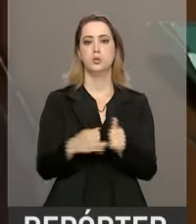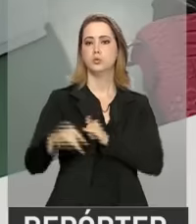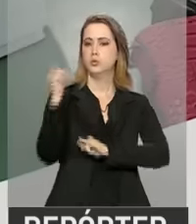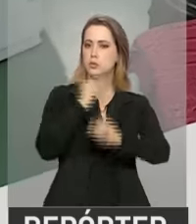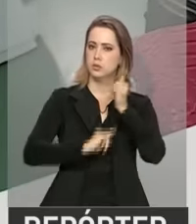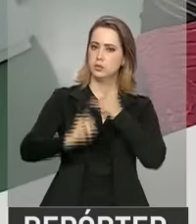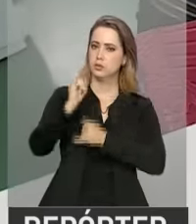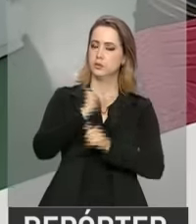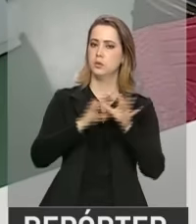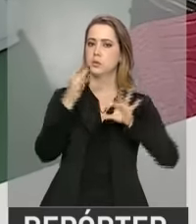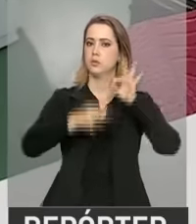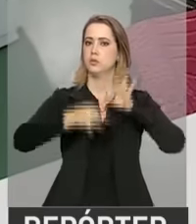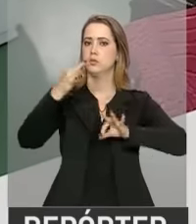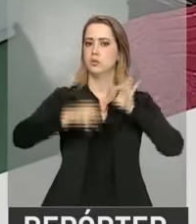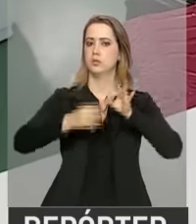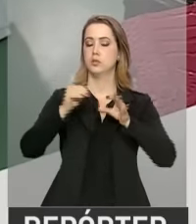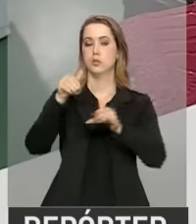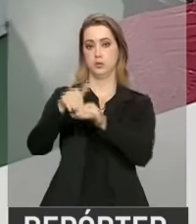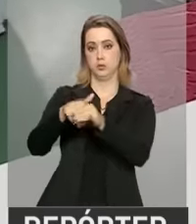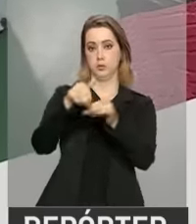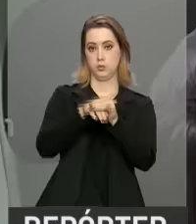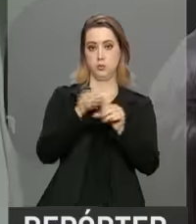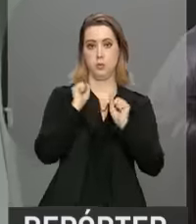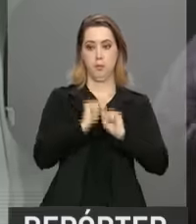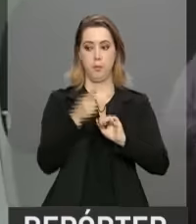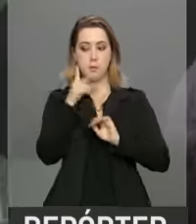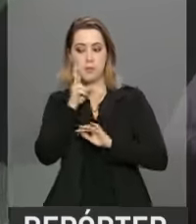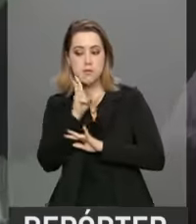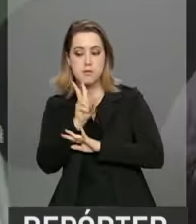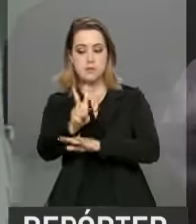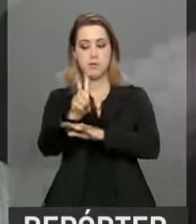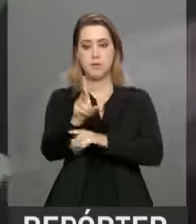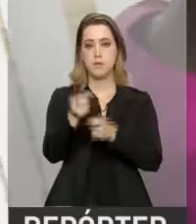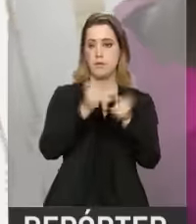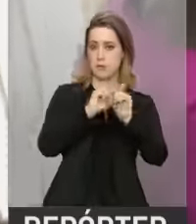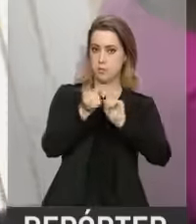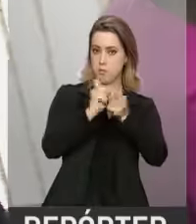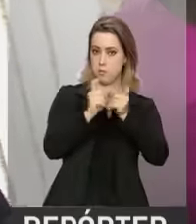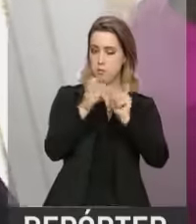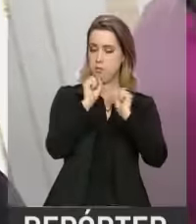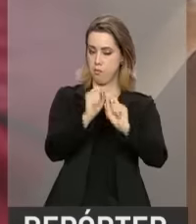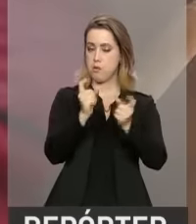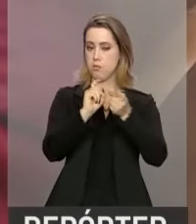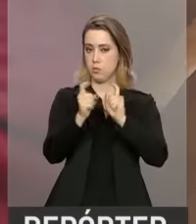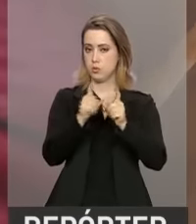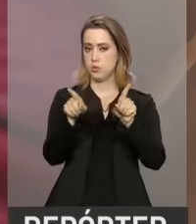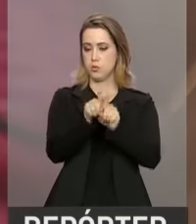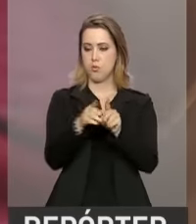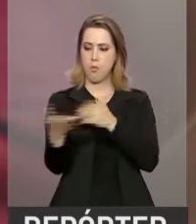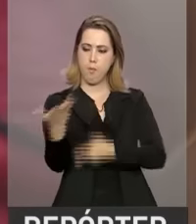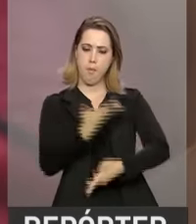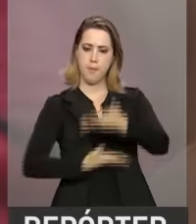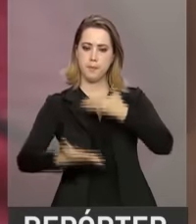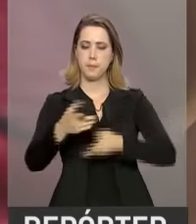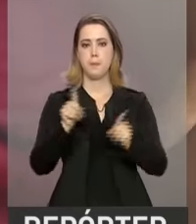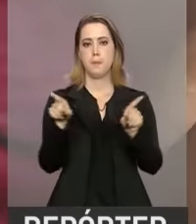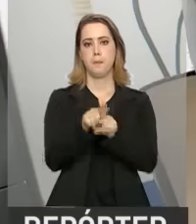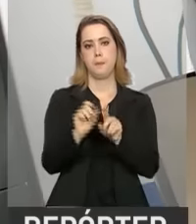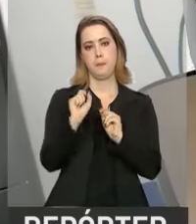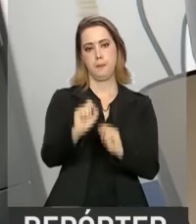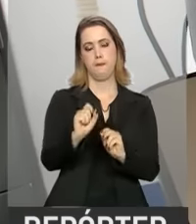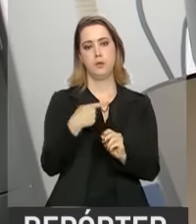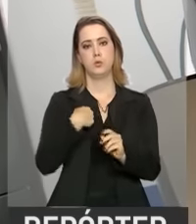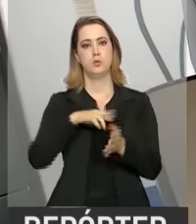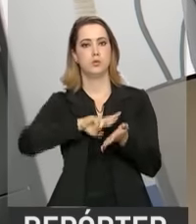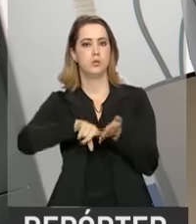Eleitoral possam ser acessados pelos órgãos do Poder Executivo e vice-versa. A medida vai facilitar a gestão de benefícios como os da